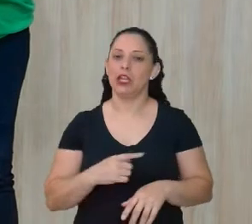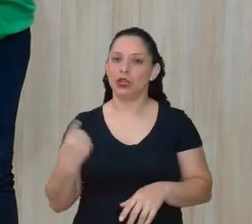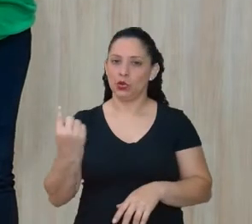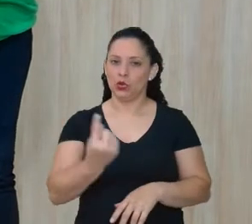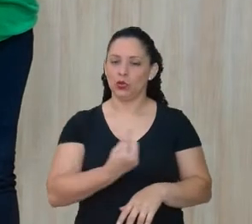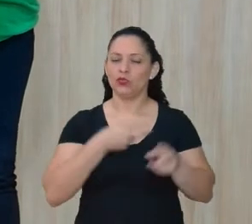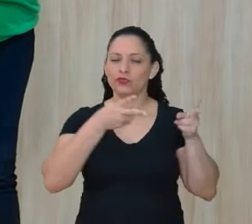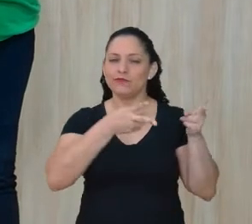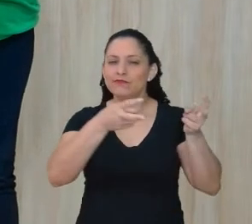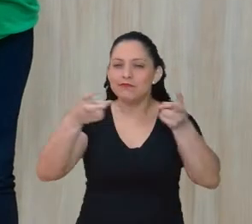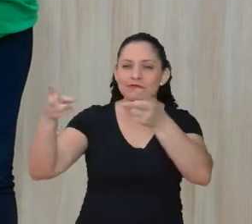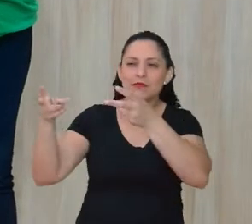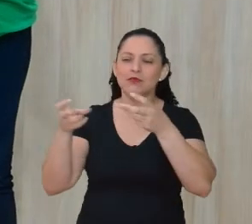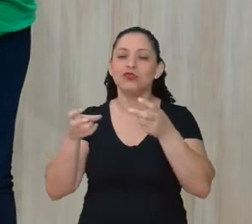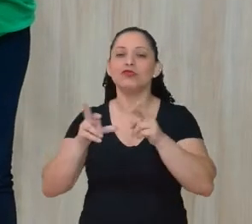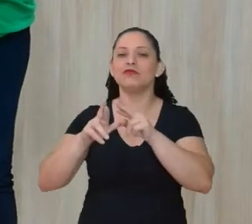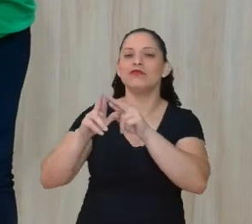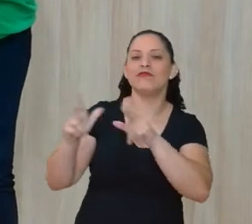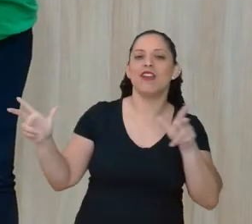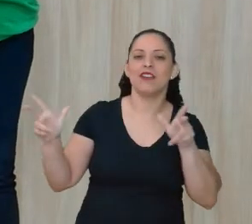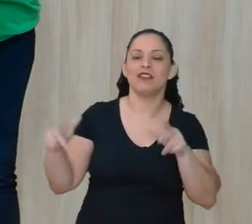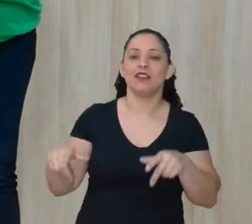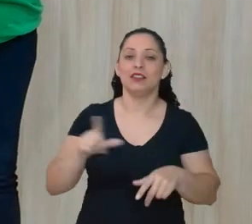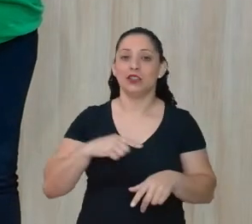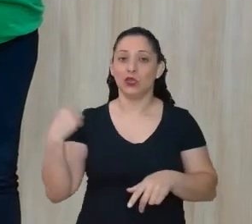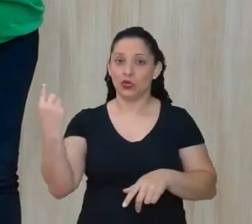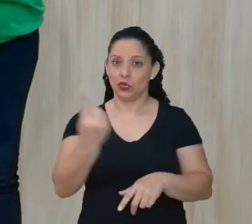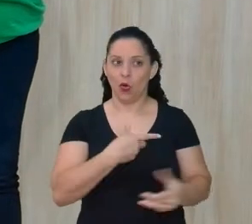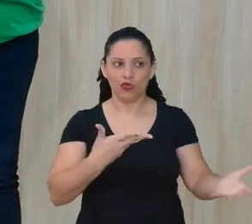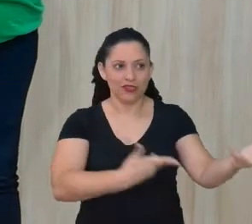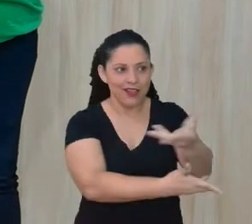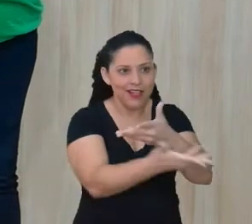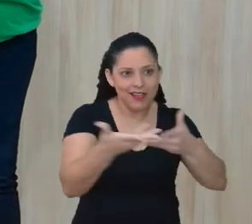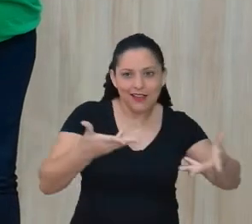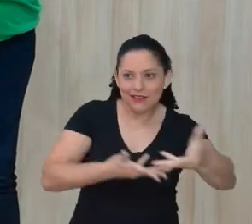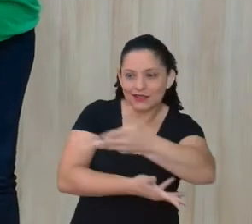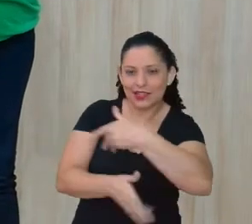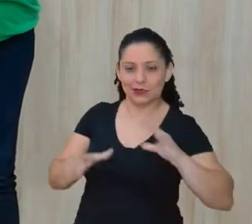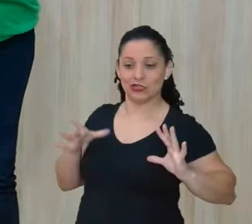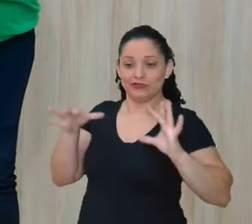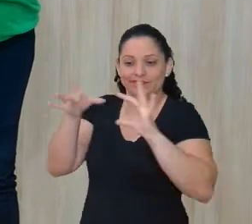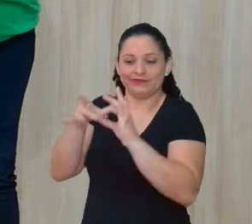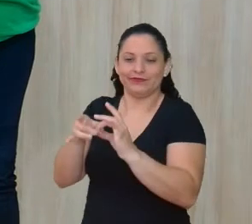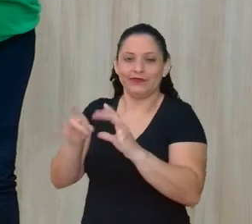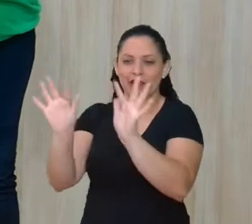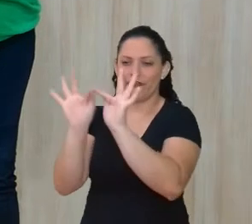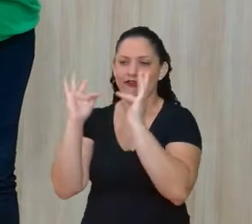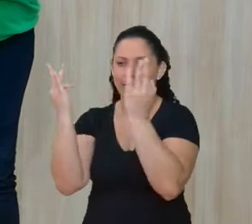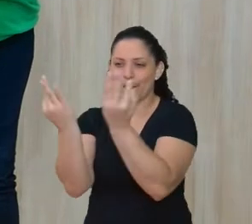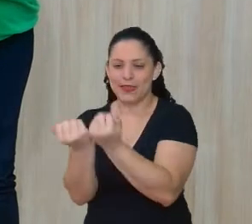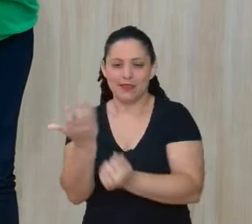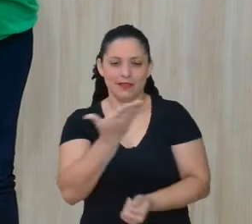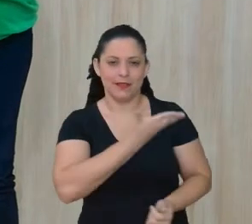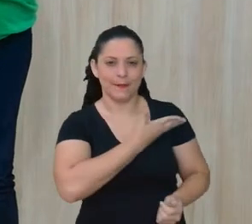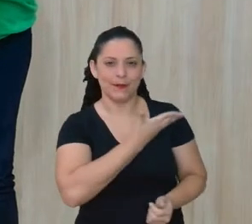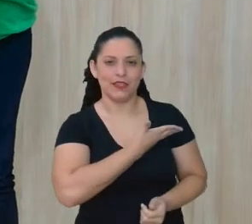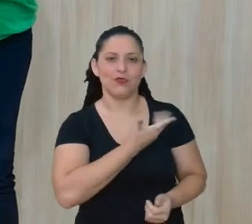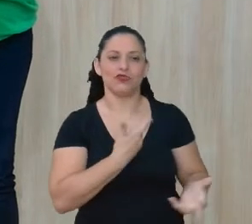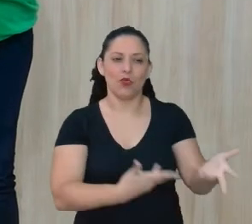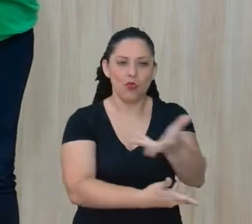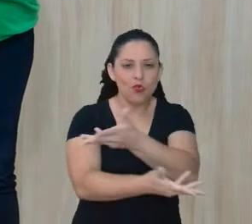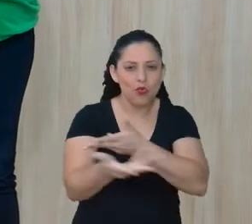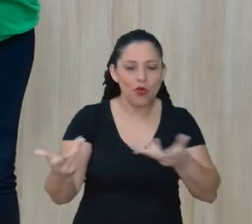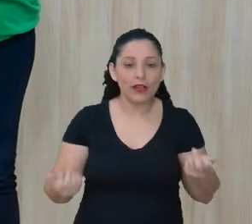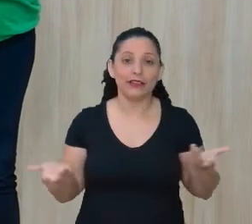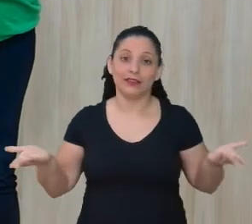de outra forma, porque a gente cria laços com as pessoas, né? Com nossos familiares, com nossos amigos. Então, a pandemia,